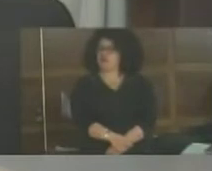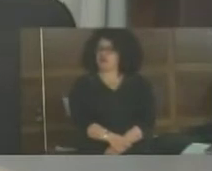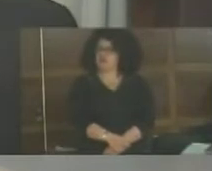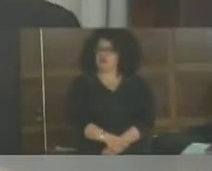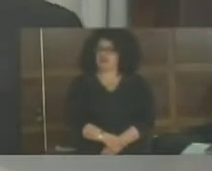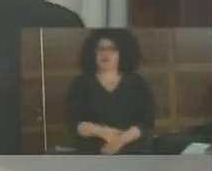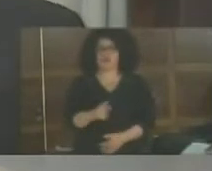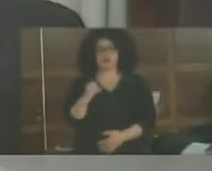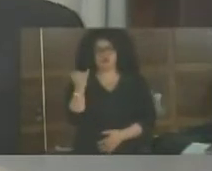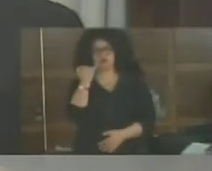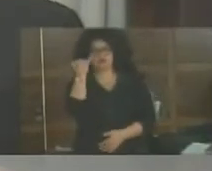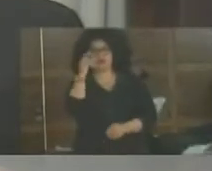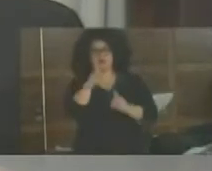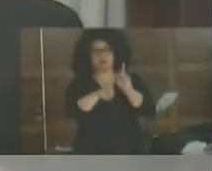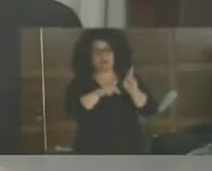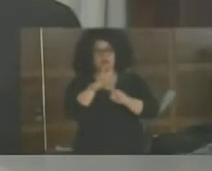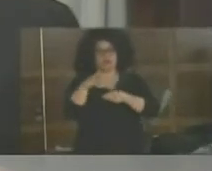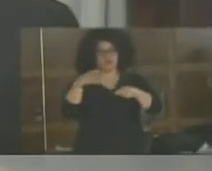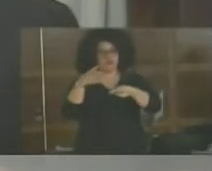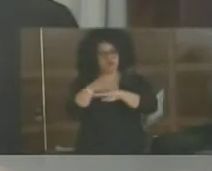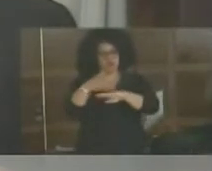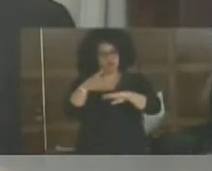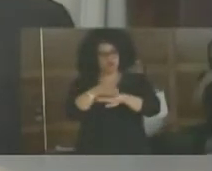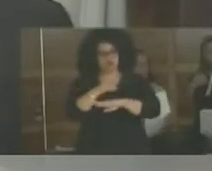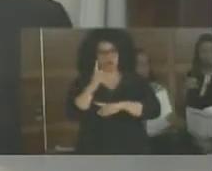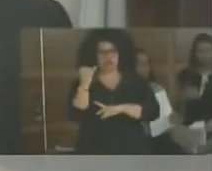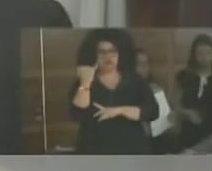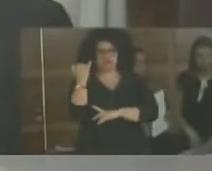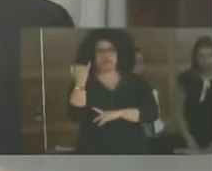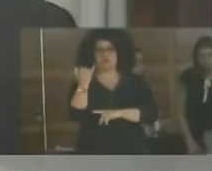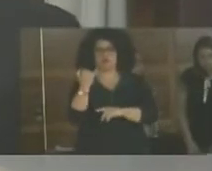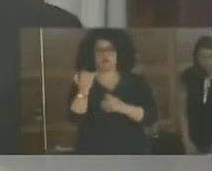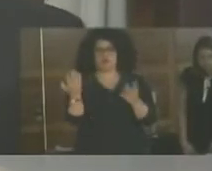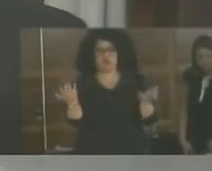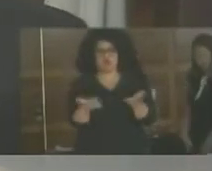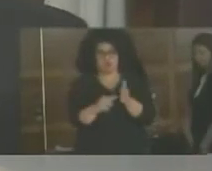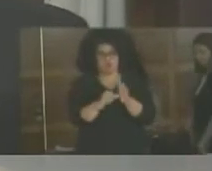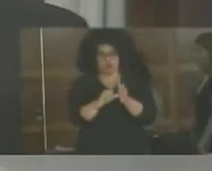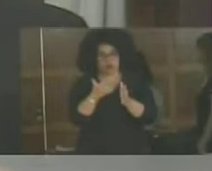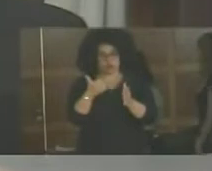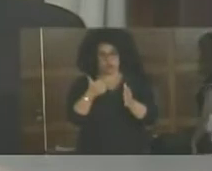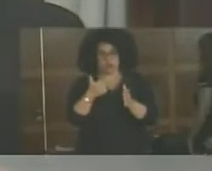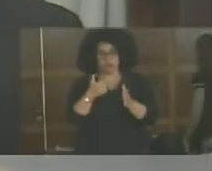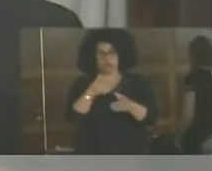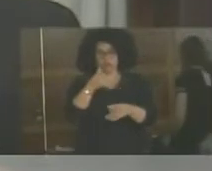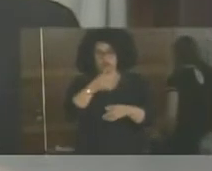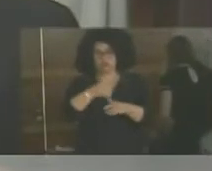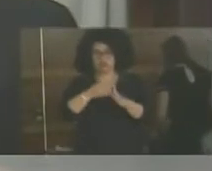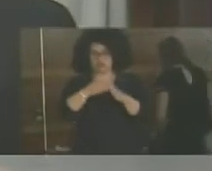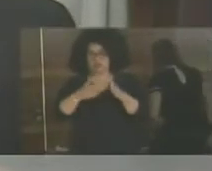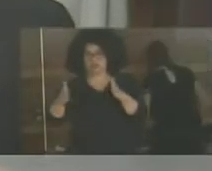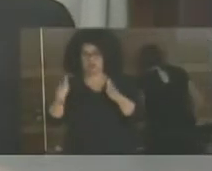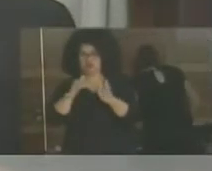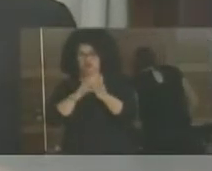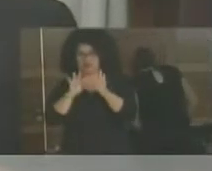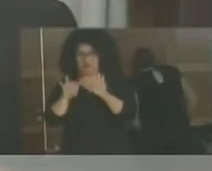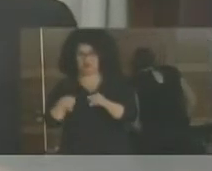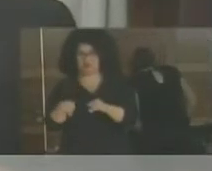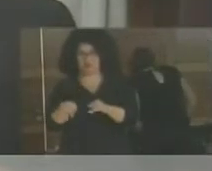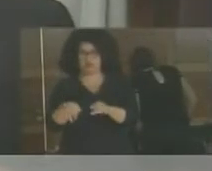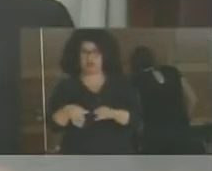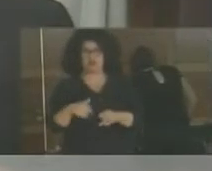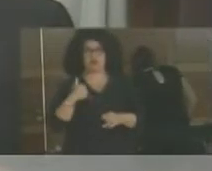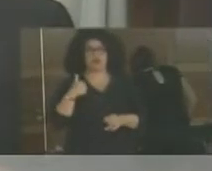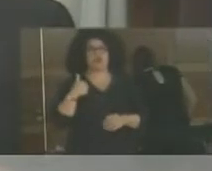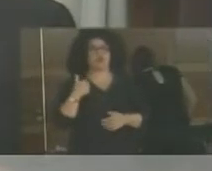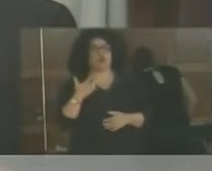É importante a população realmente comparecer aqui, nesse primeiro dia do segundo período. Quero ressaltar aqui...